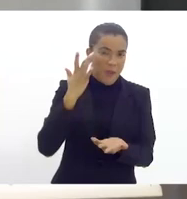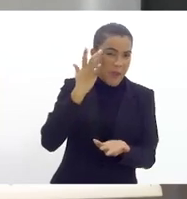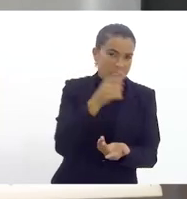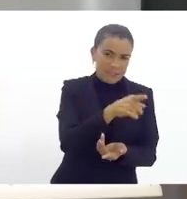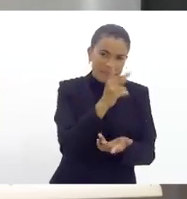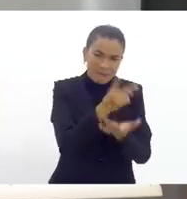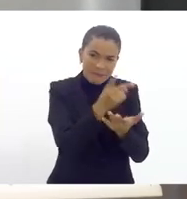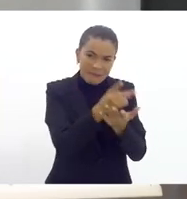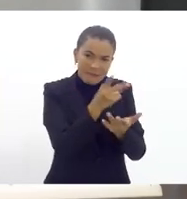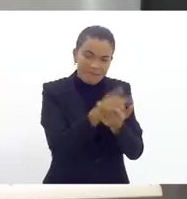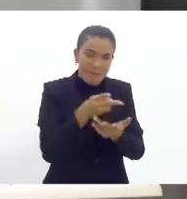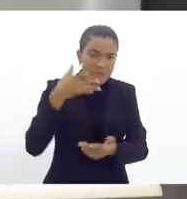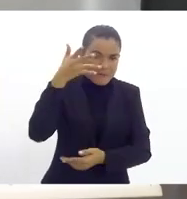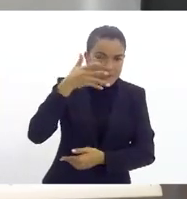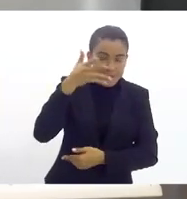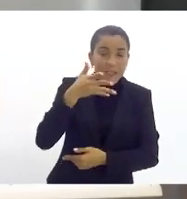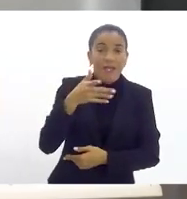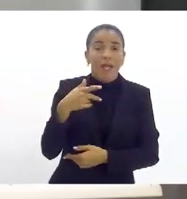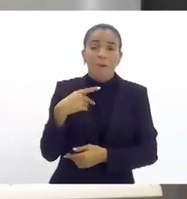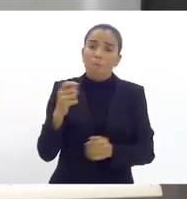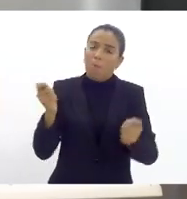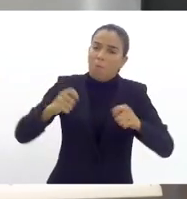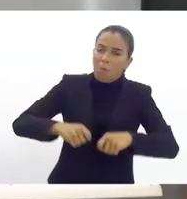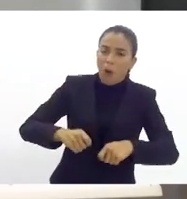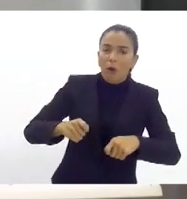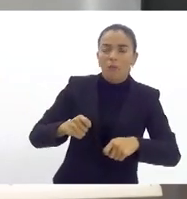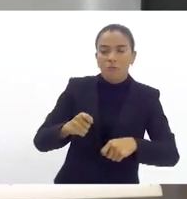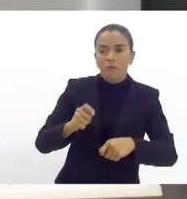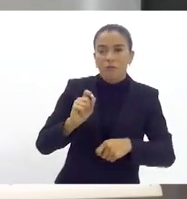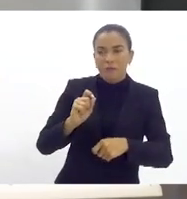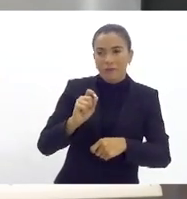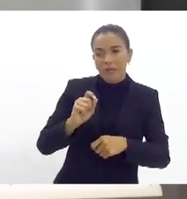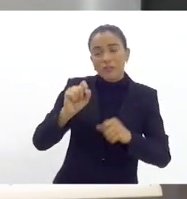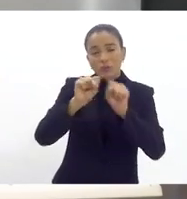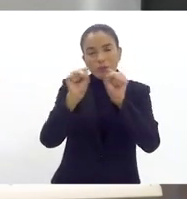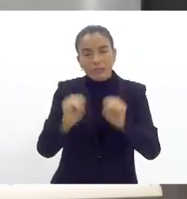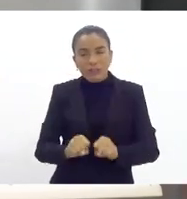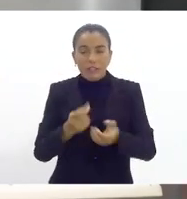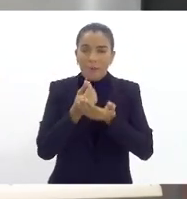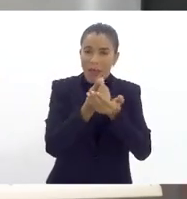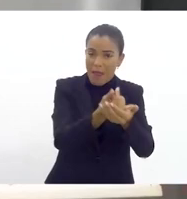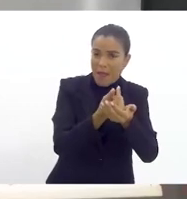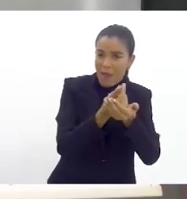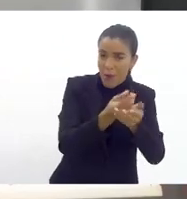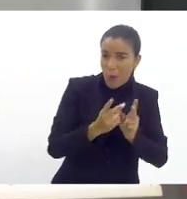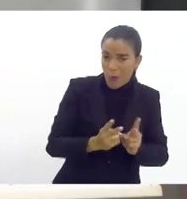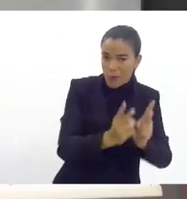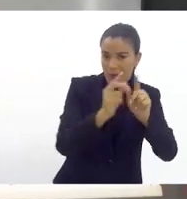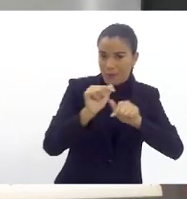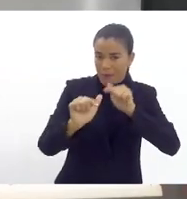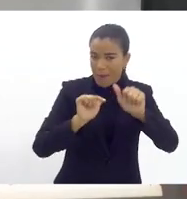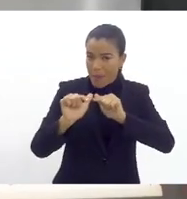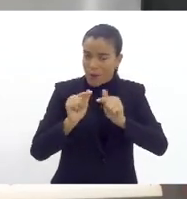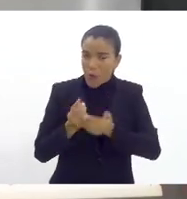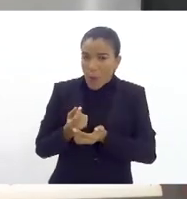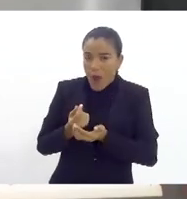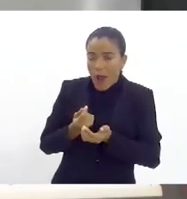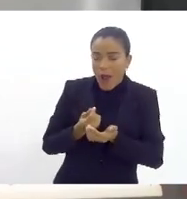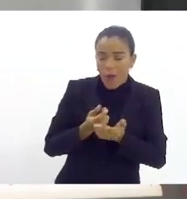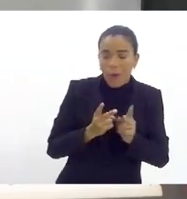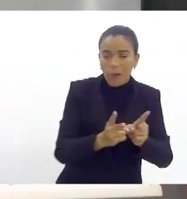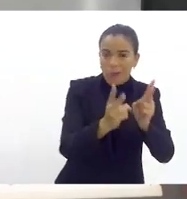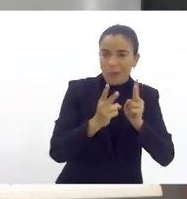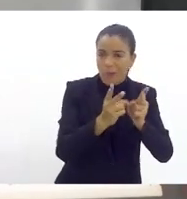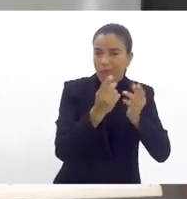que como a senhora bem colocou só pode haver num sistema capitalista com continuidade do trabalho com a continuidade do capital